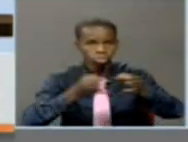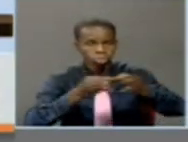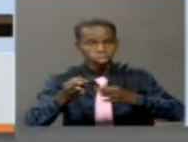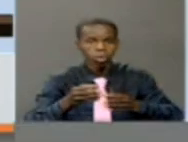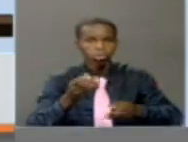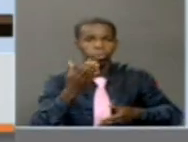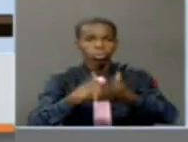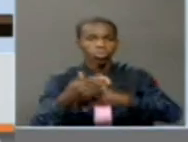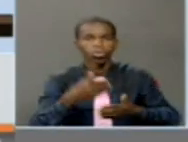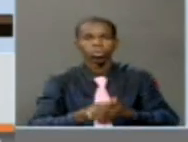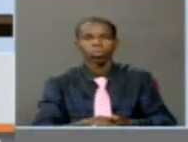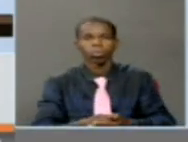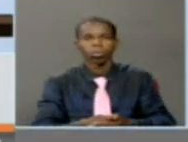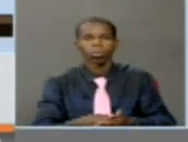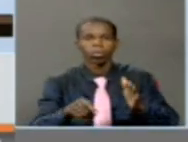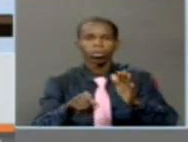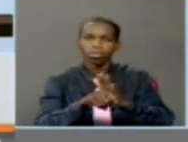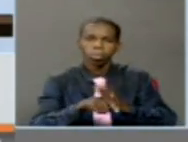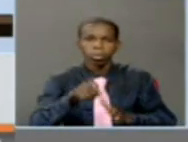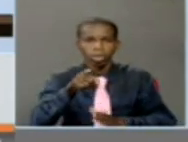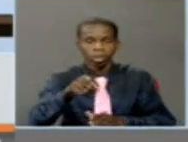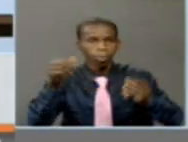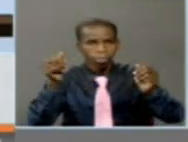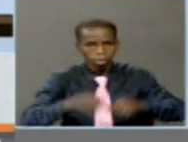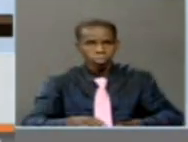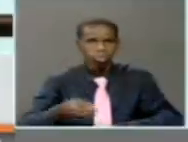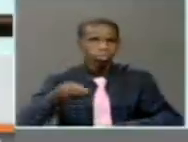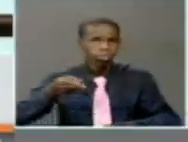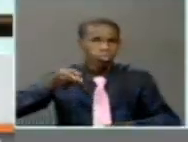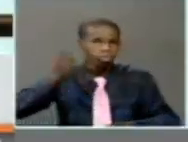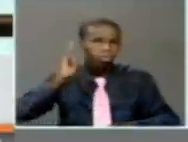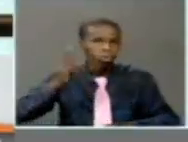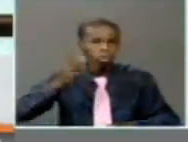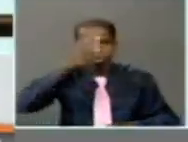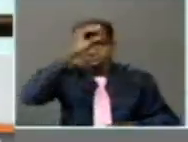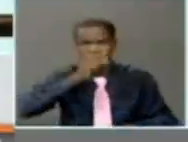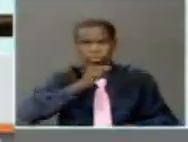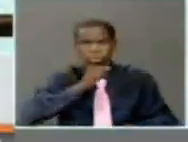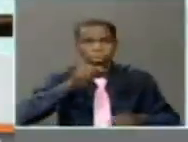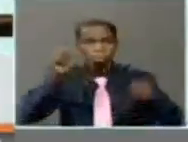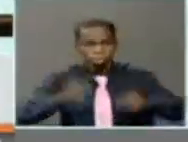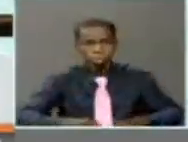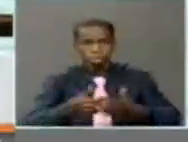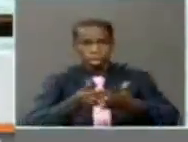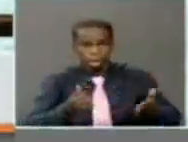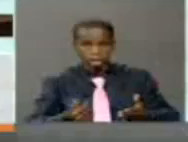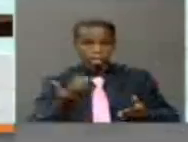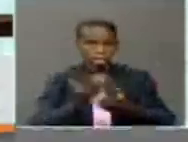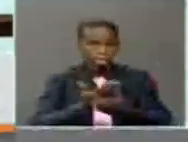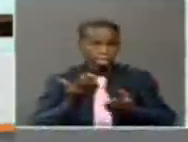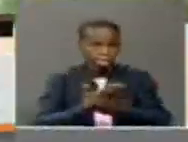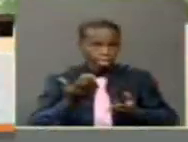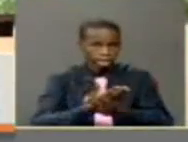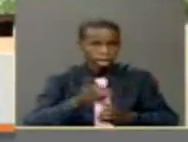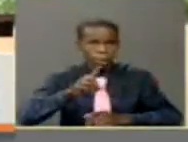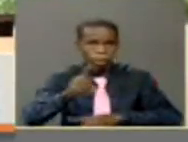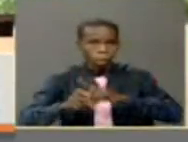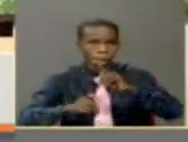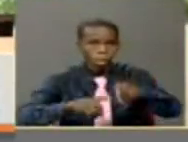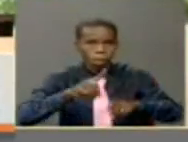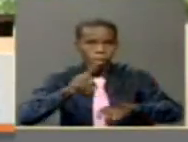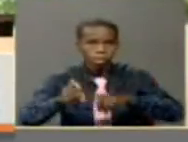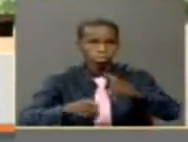Feitiço em património cultural começou há já algum tempo, estando condicionado a um estudo aturado por parte dos historiadores. A